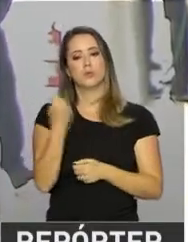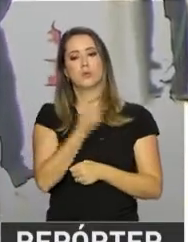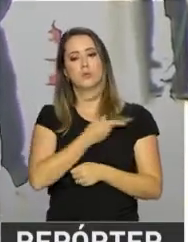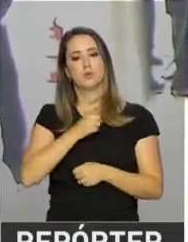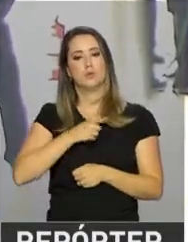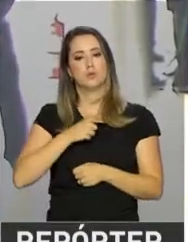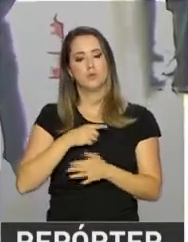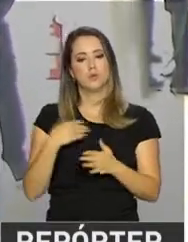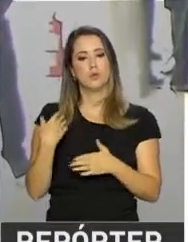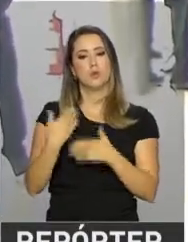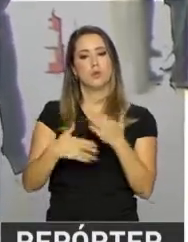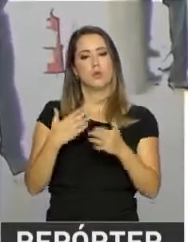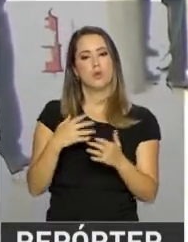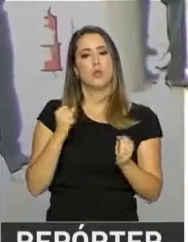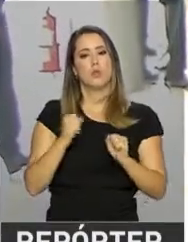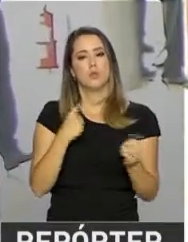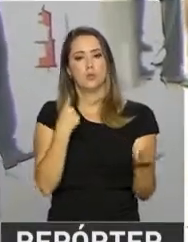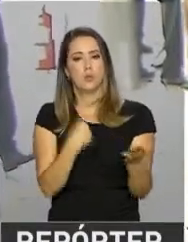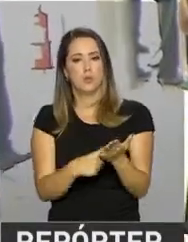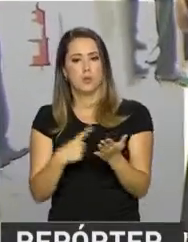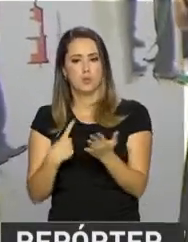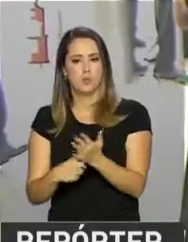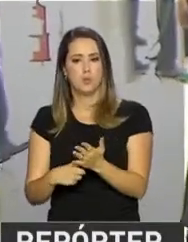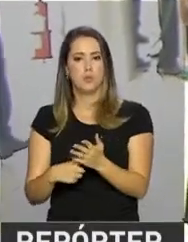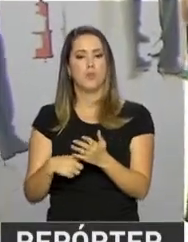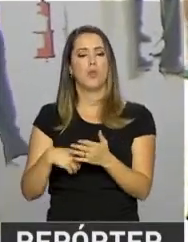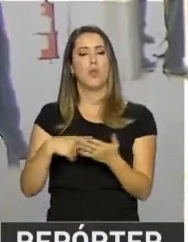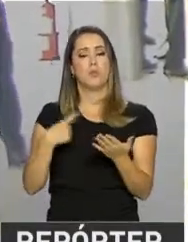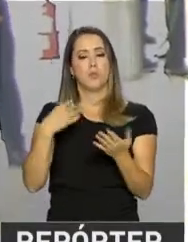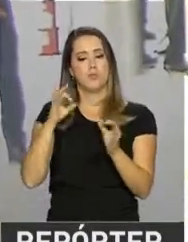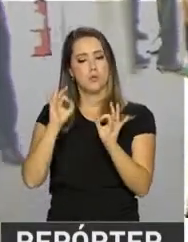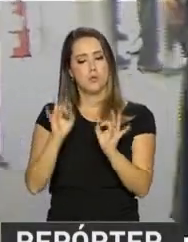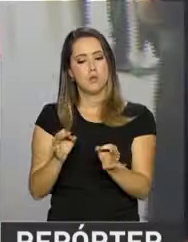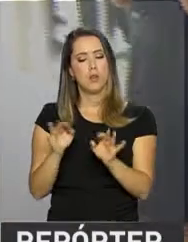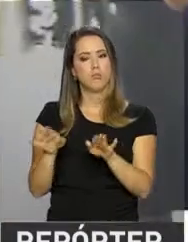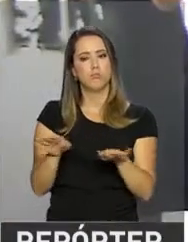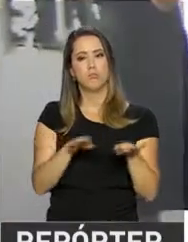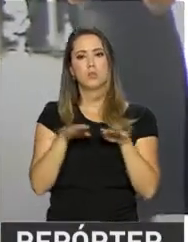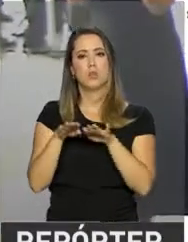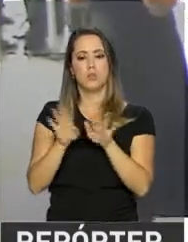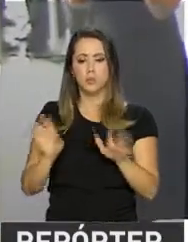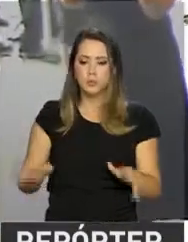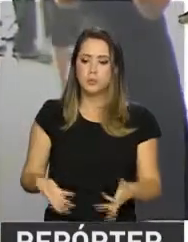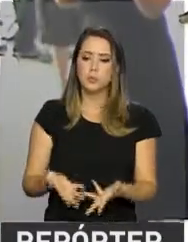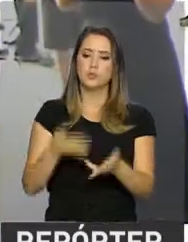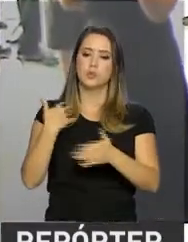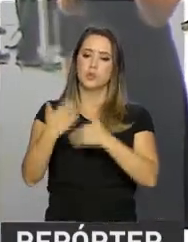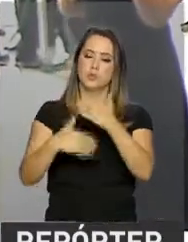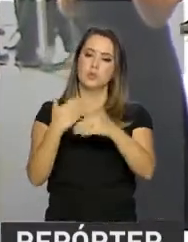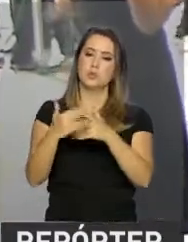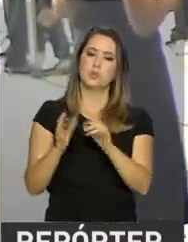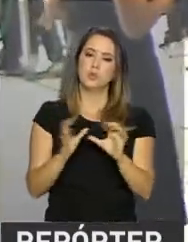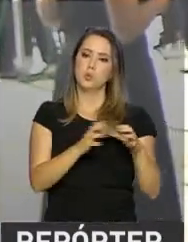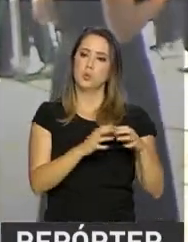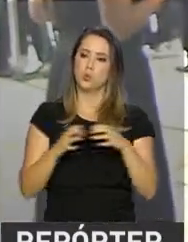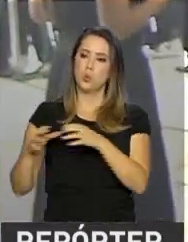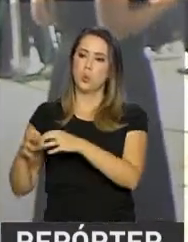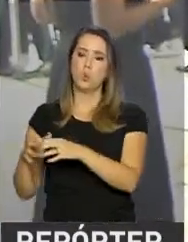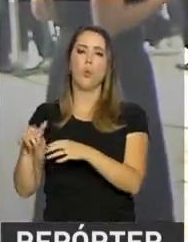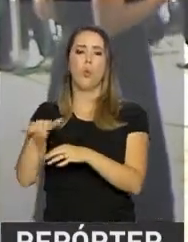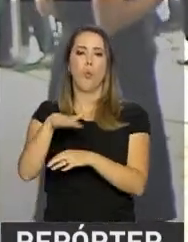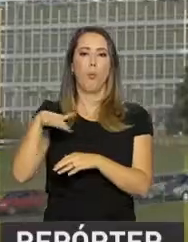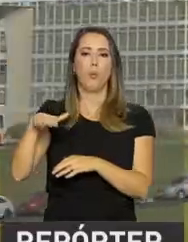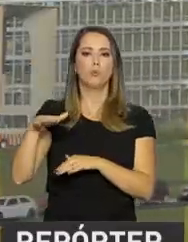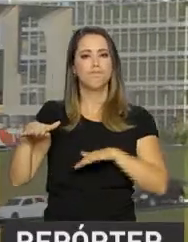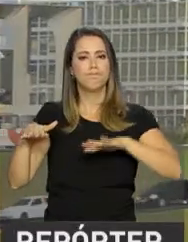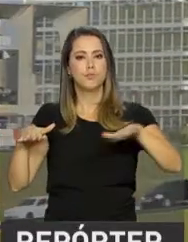tenhamos a condição de fechar lógico um acordo equilibrado um acordo que promova o desenvolvimento de ambos os blocos dos países que o